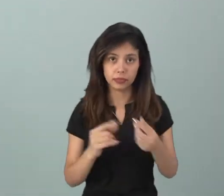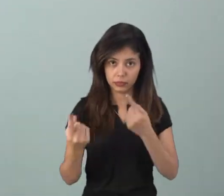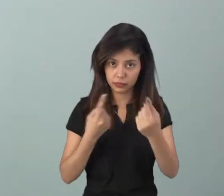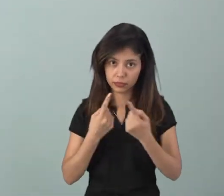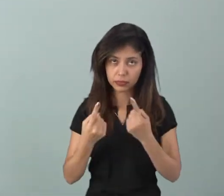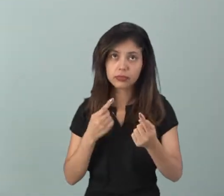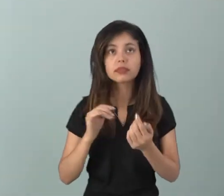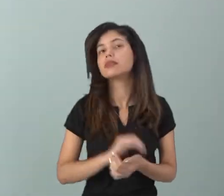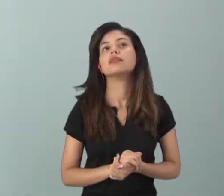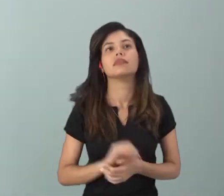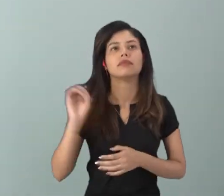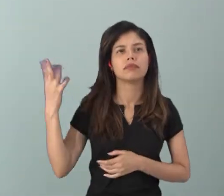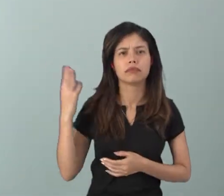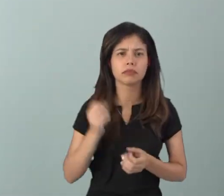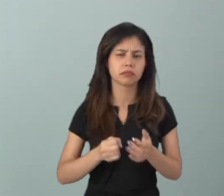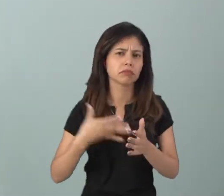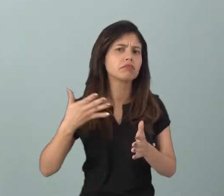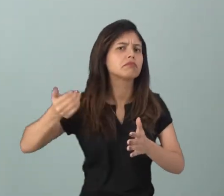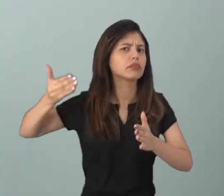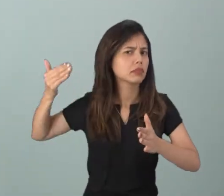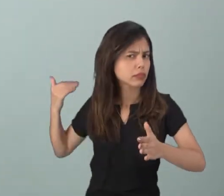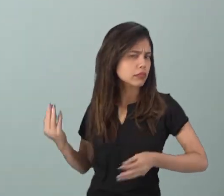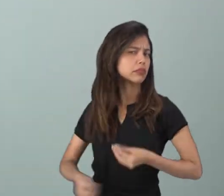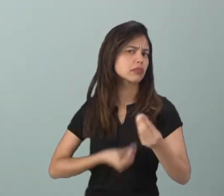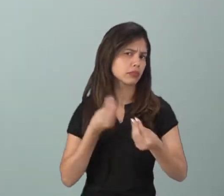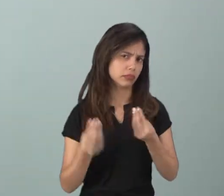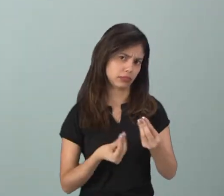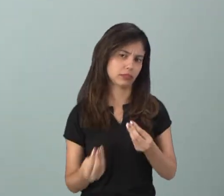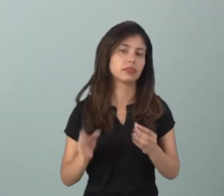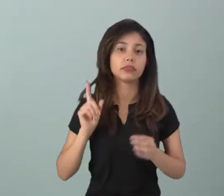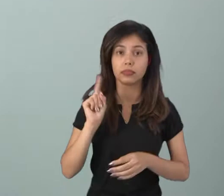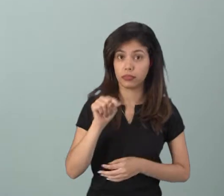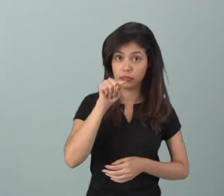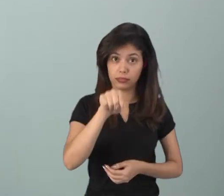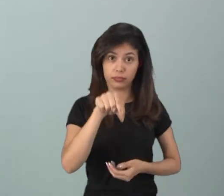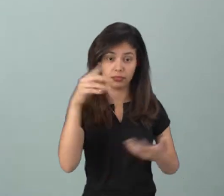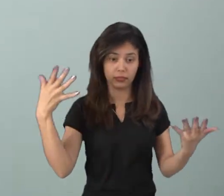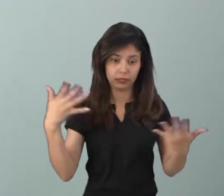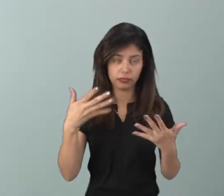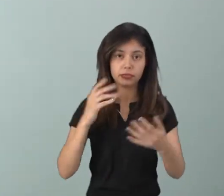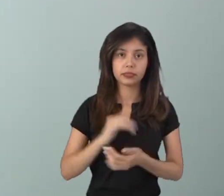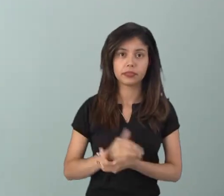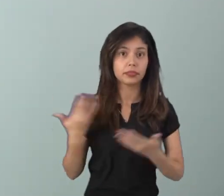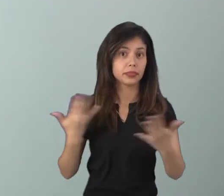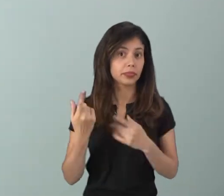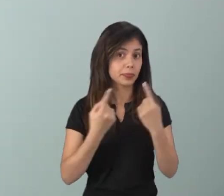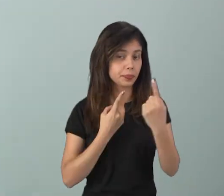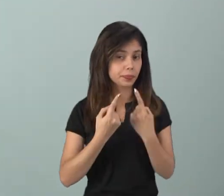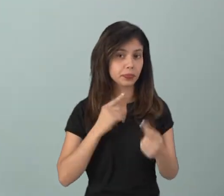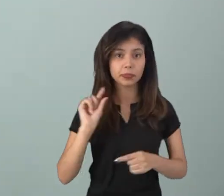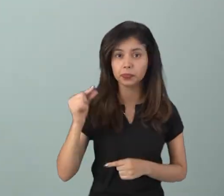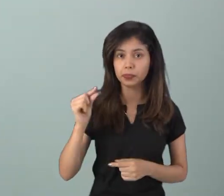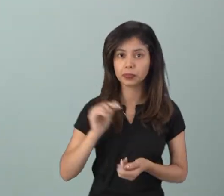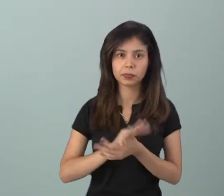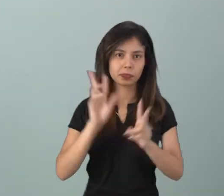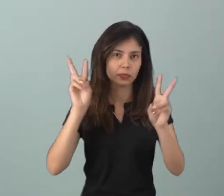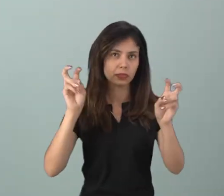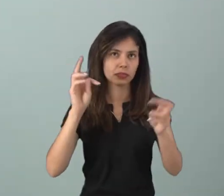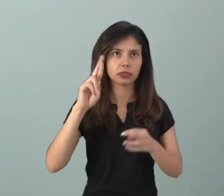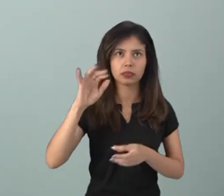debate, né, acontecendo há muito tempo, de como que o planeta é dessa forma. E aí hoje a gente vai conversar um pouquinho sobre as